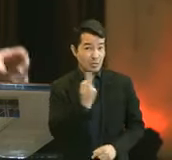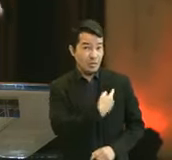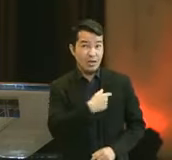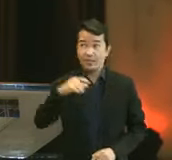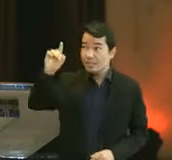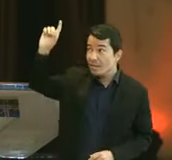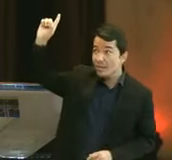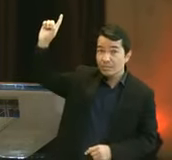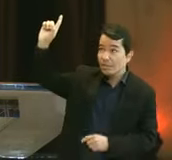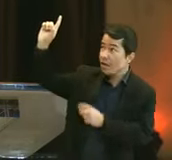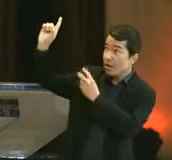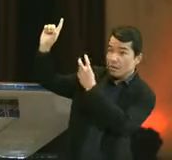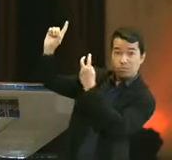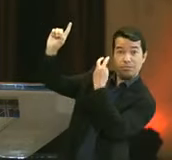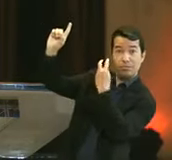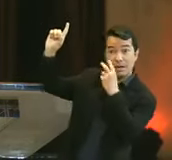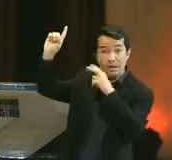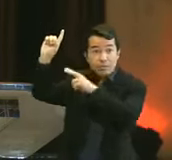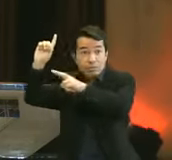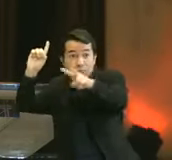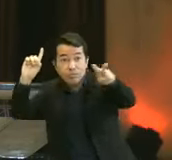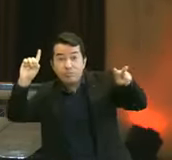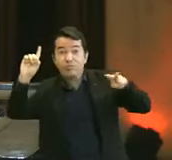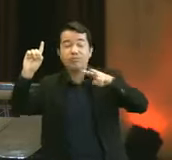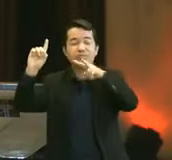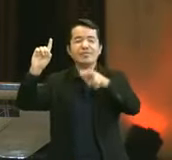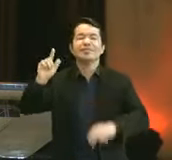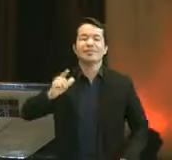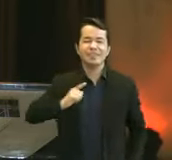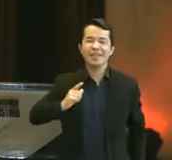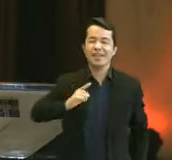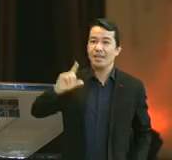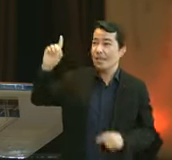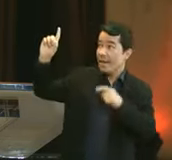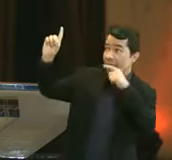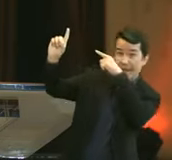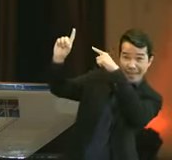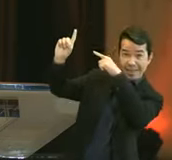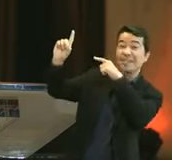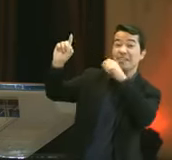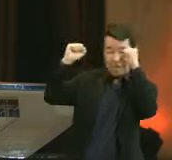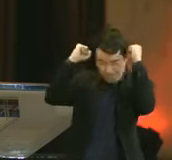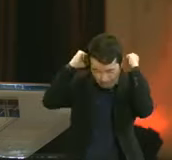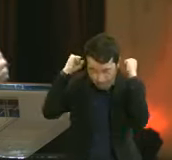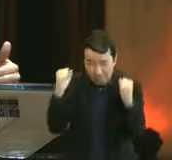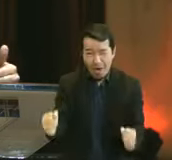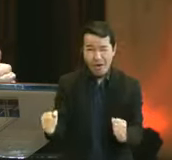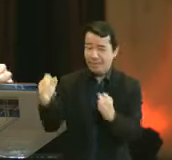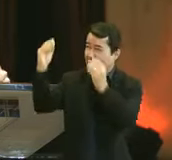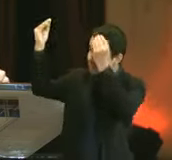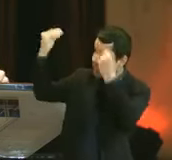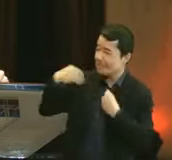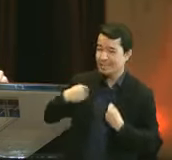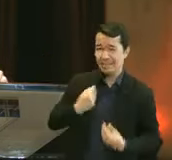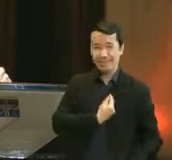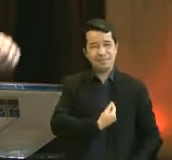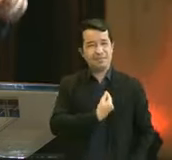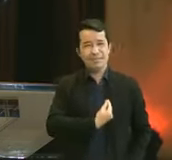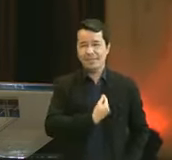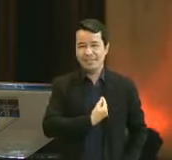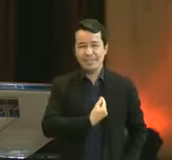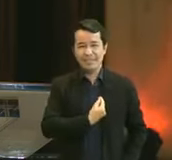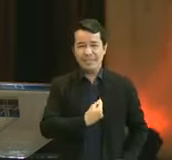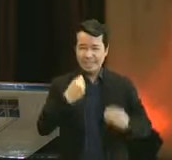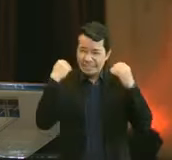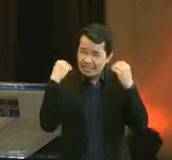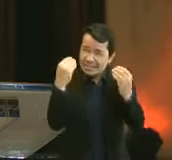orações. Ele é Deus, Ele nos dá vida plena, e hoje talvez você chegou vazio a este lugar,